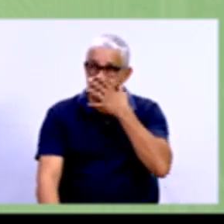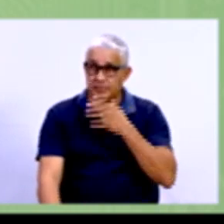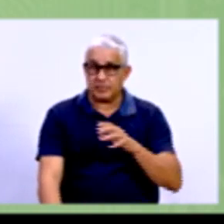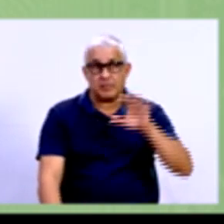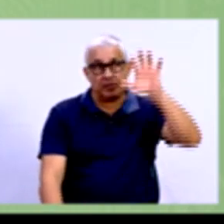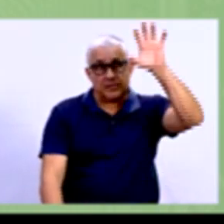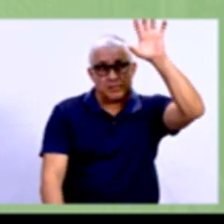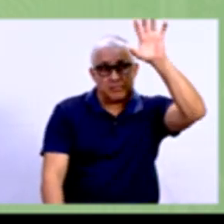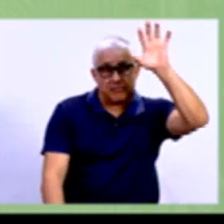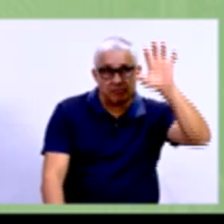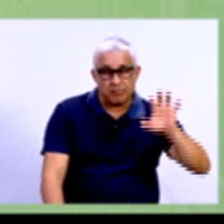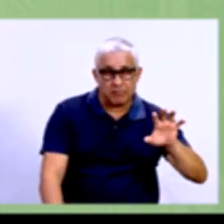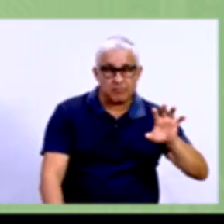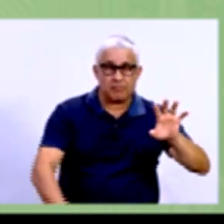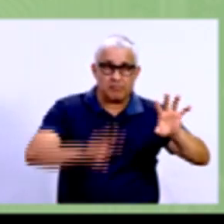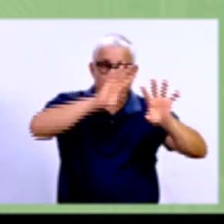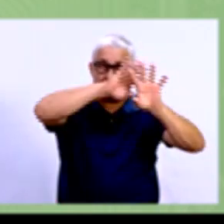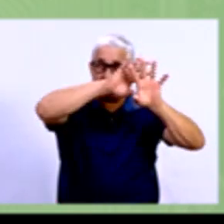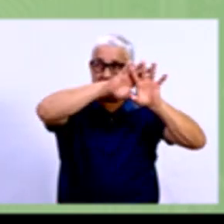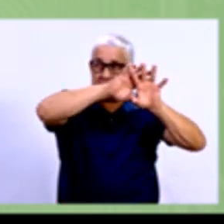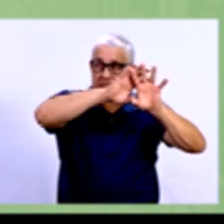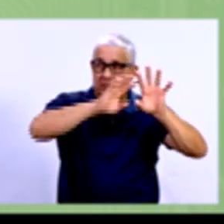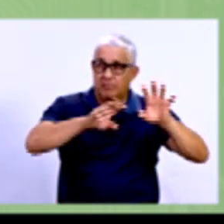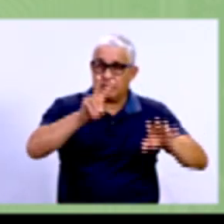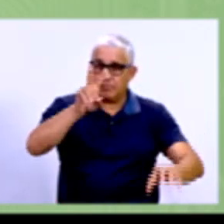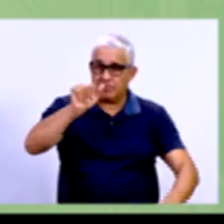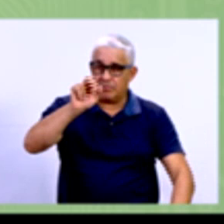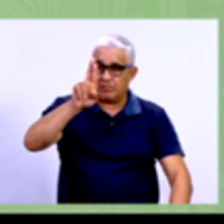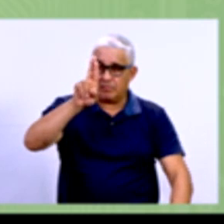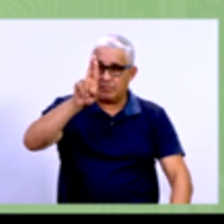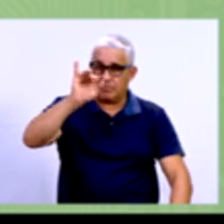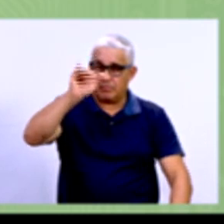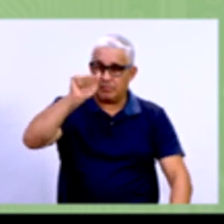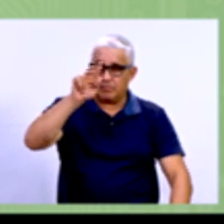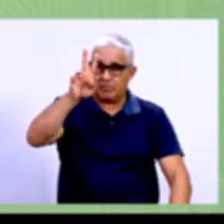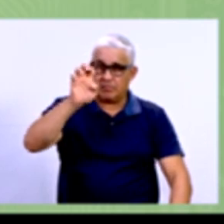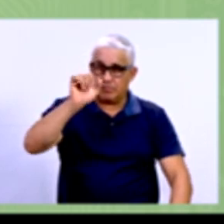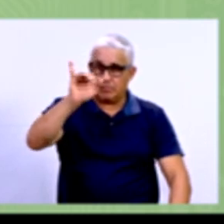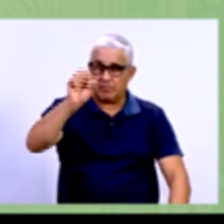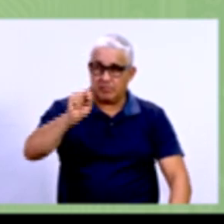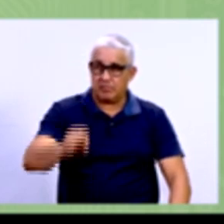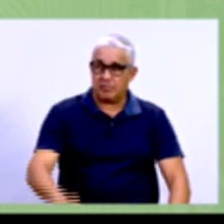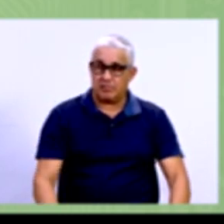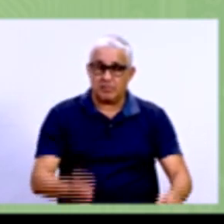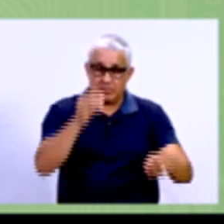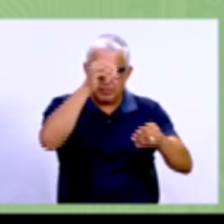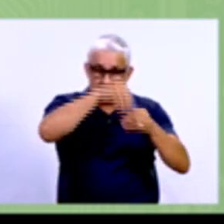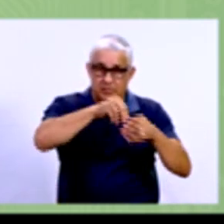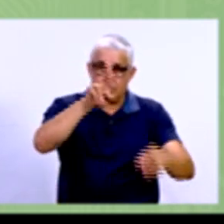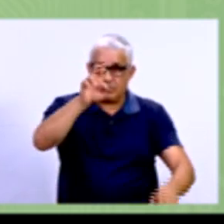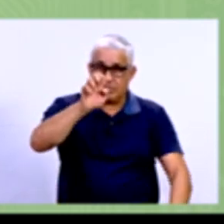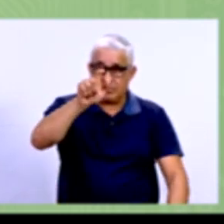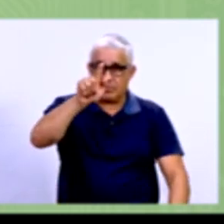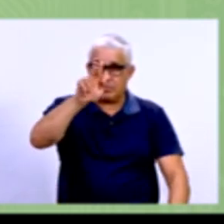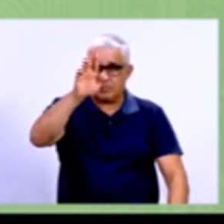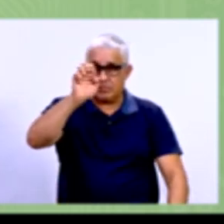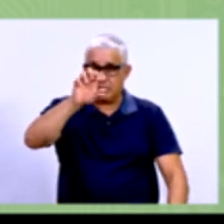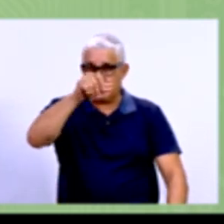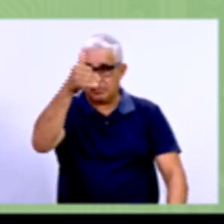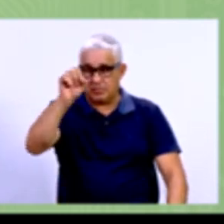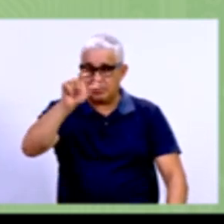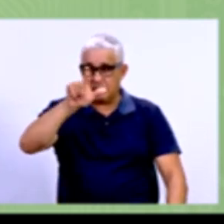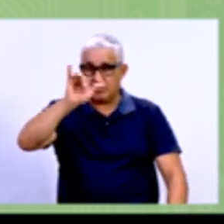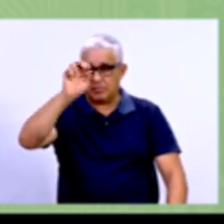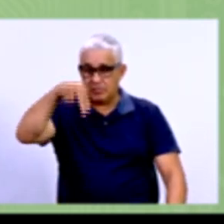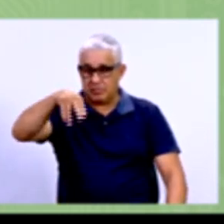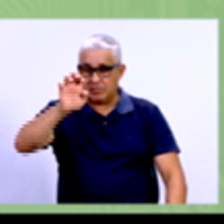nós temos aqui essa tabela. Essas são as variáveis que a gente vai usar dentro da regressão linear. Então, a gente tem aqui o total de